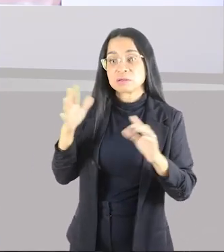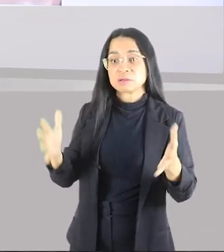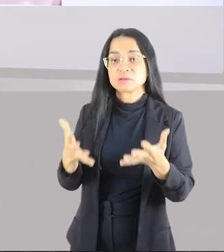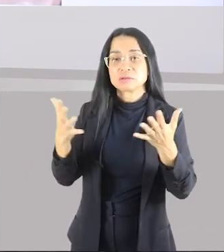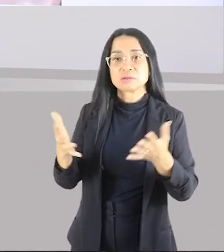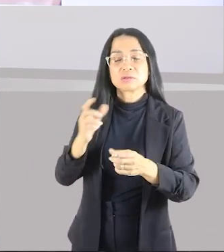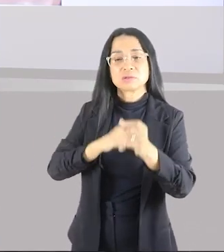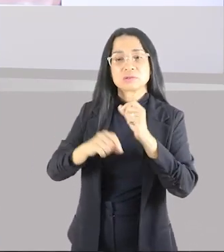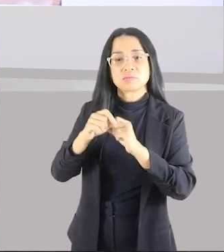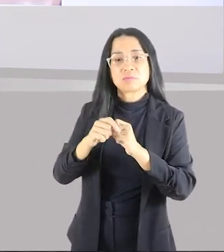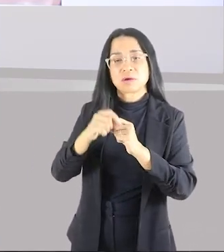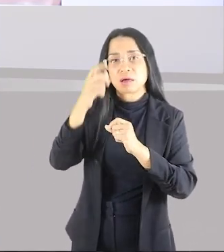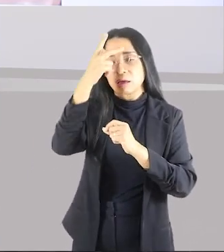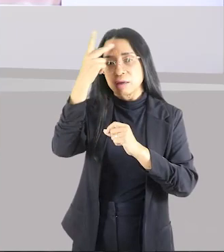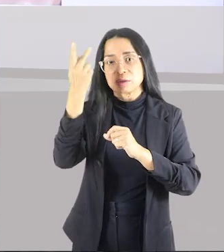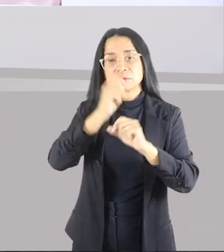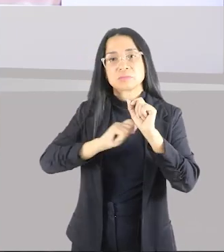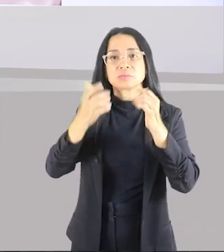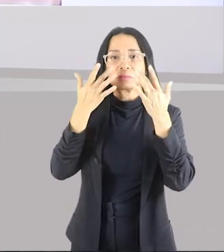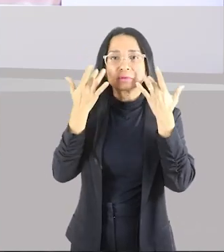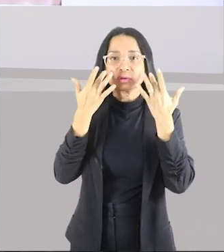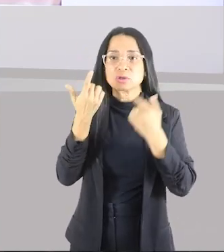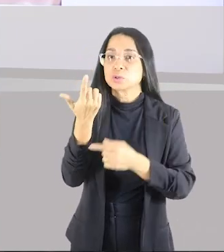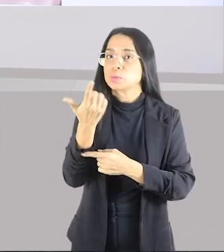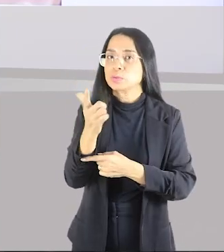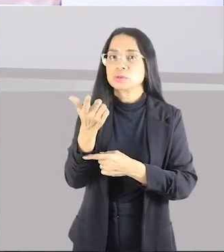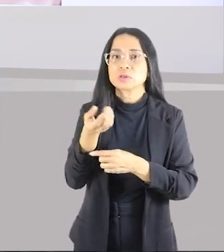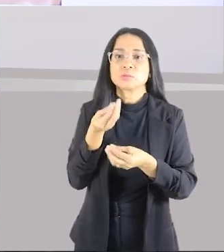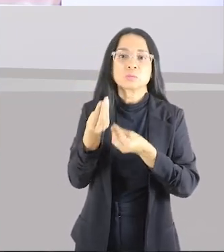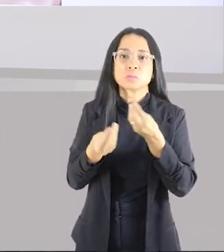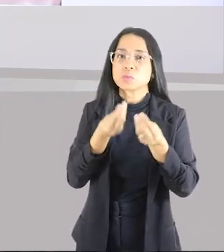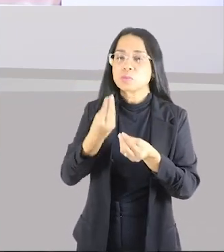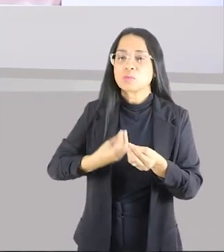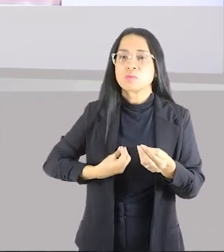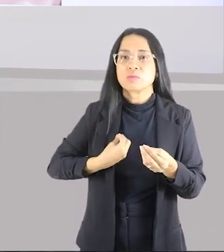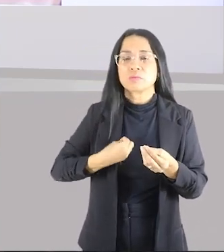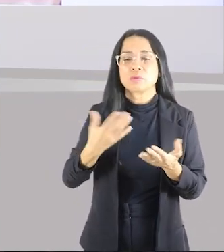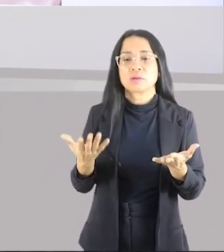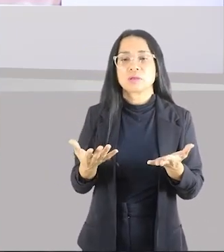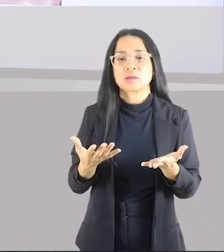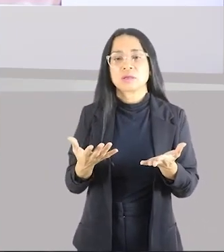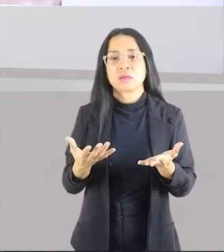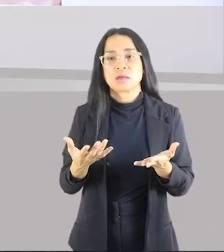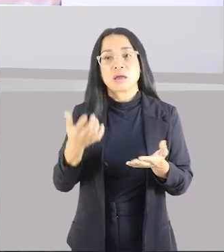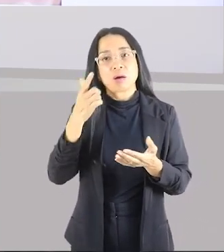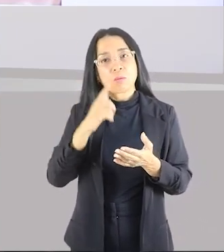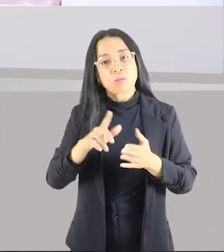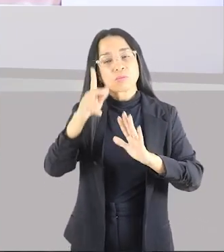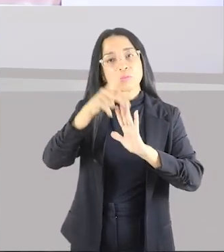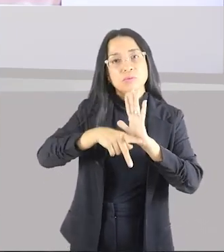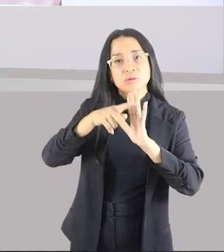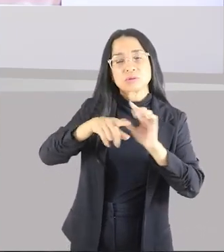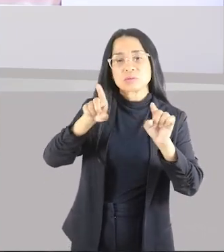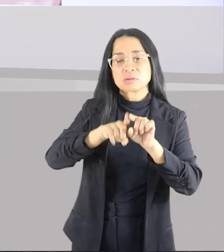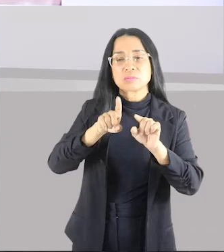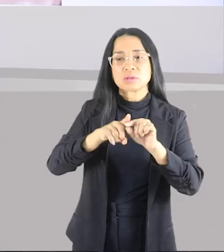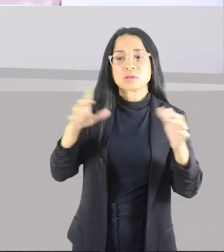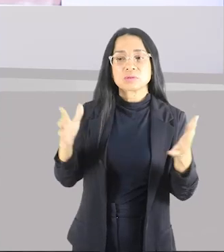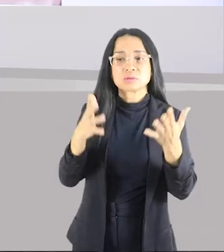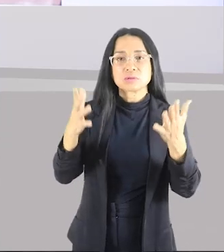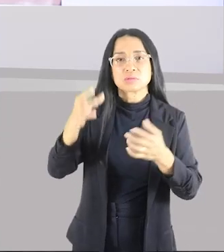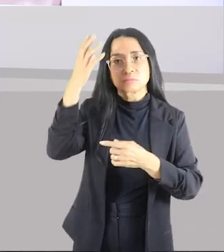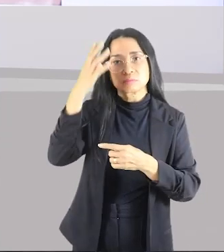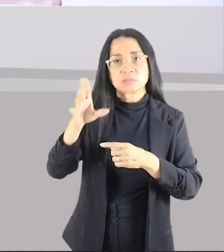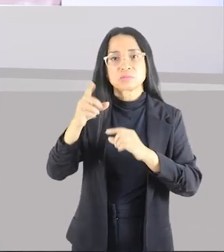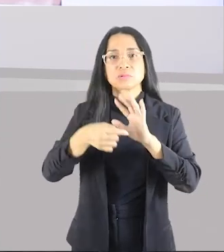como se sustentar. Esses e outros projetos de incentivo à cultura demonstram aí que esses